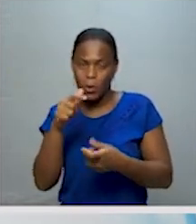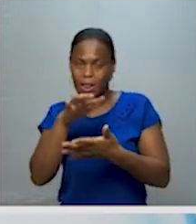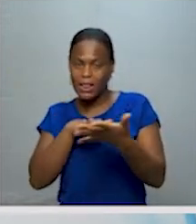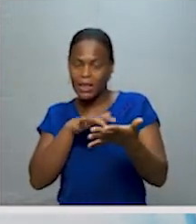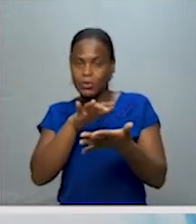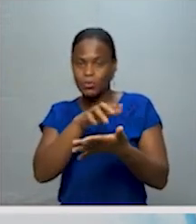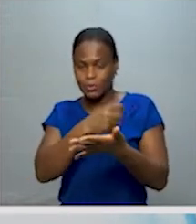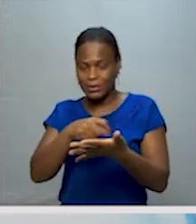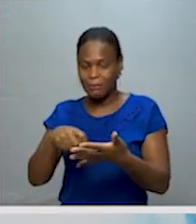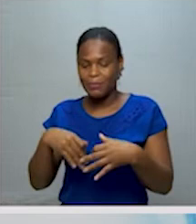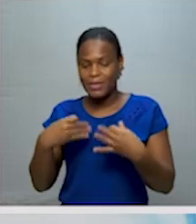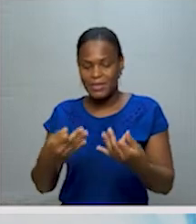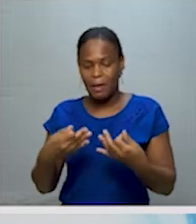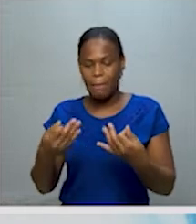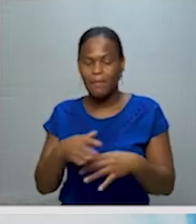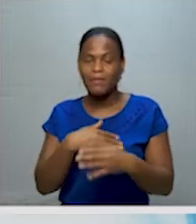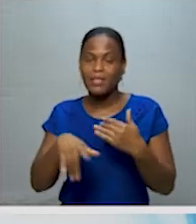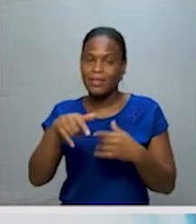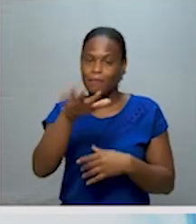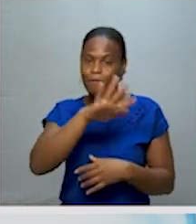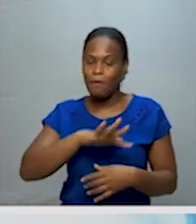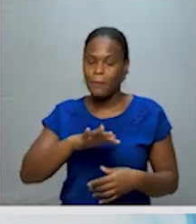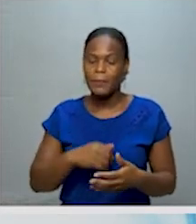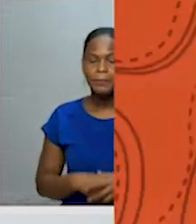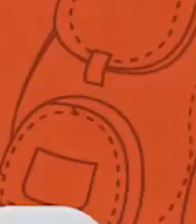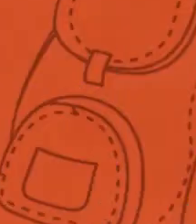autores. Ok? Sempre fazer desta forma.